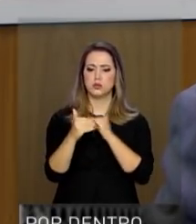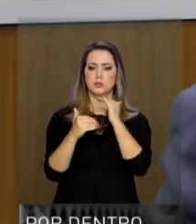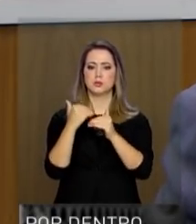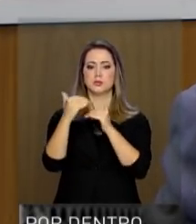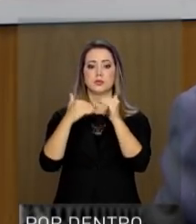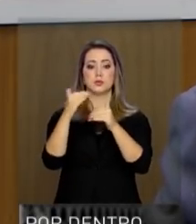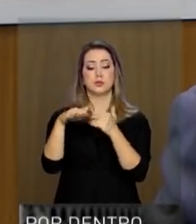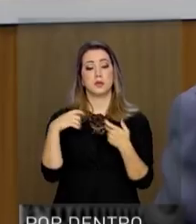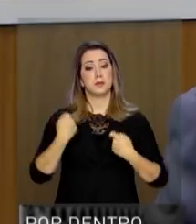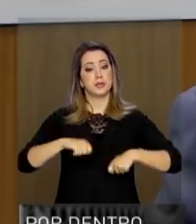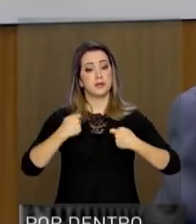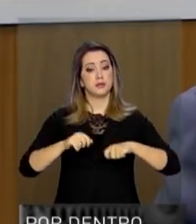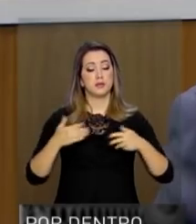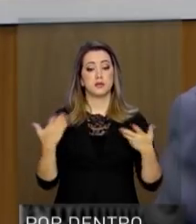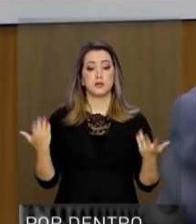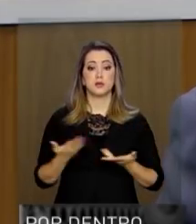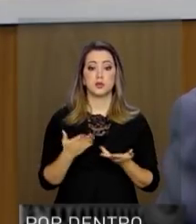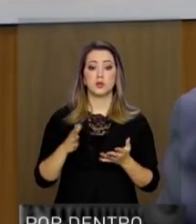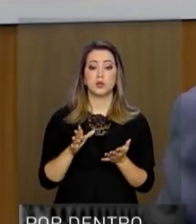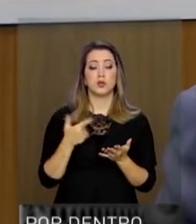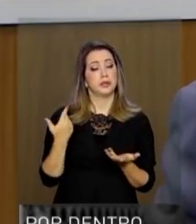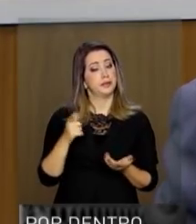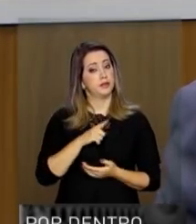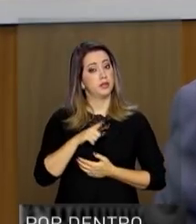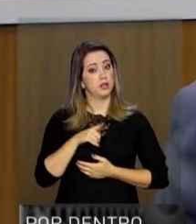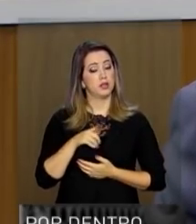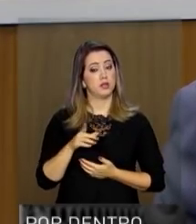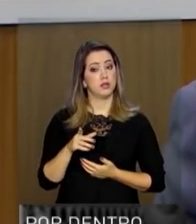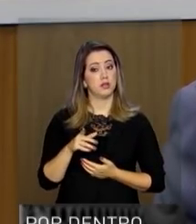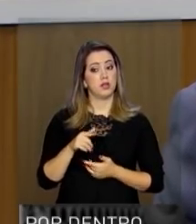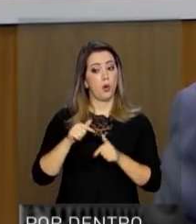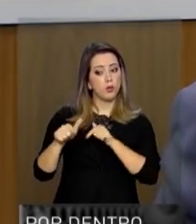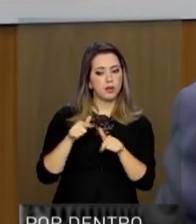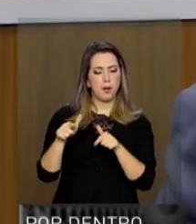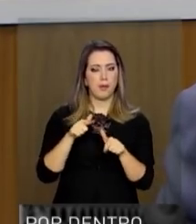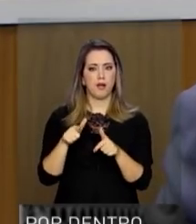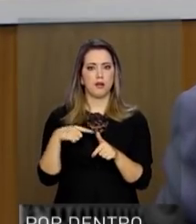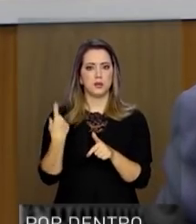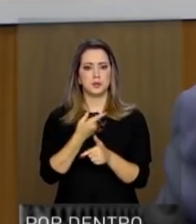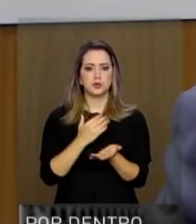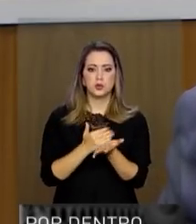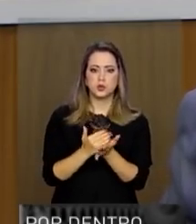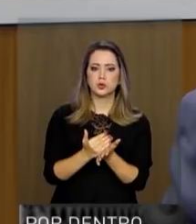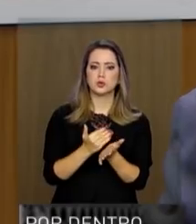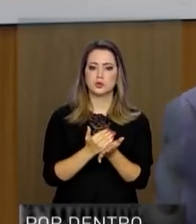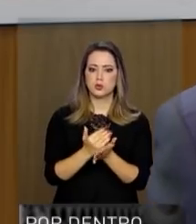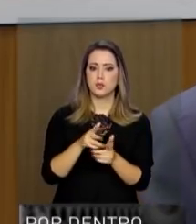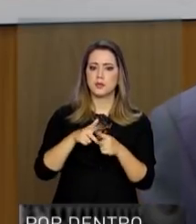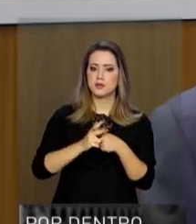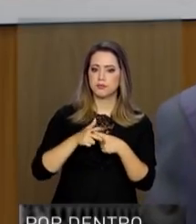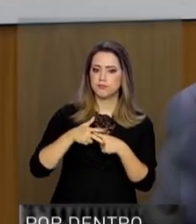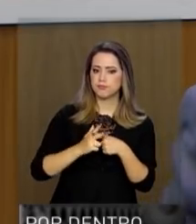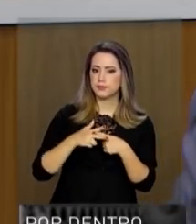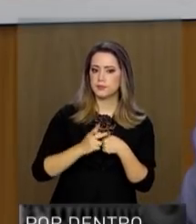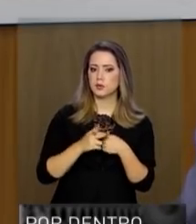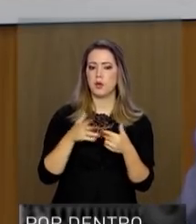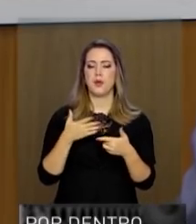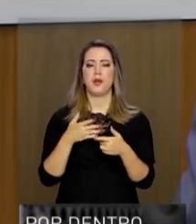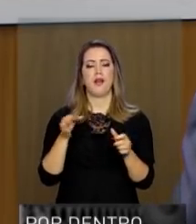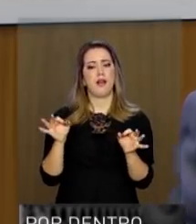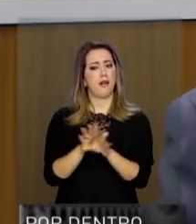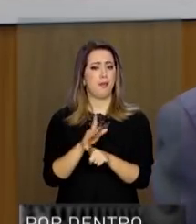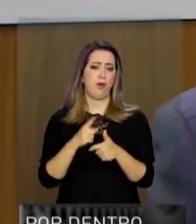e a gente tem que, então, que assumir uma atitude para tomarmos as iniciativas para corrigir esse problema. Se não eliminar